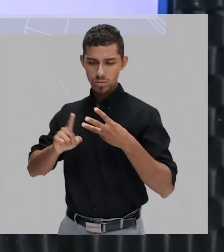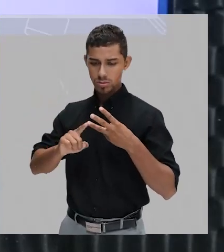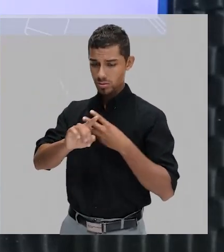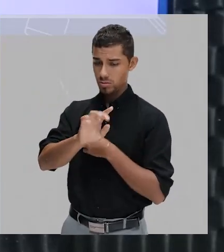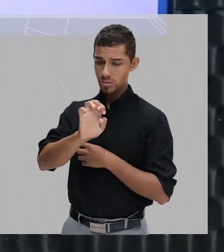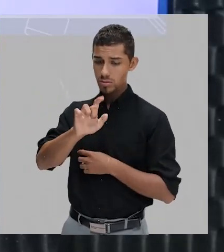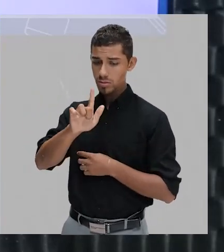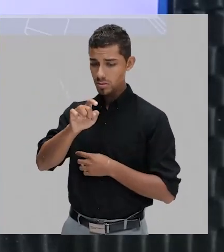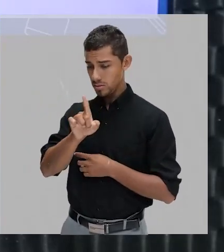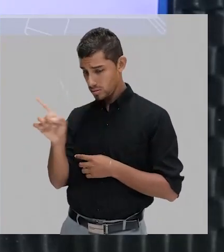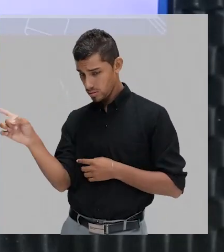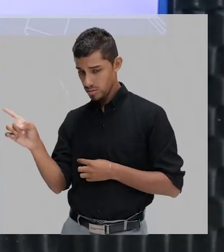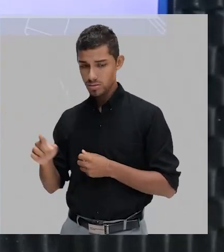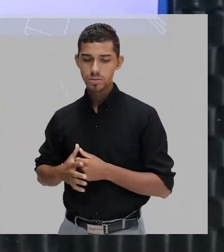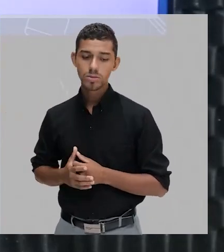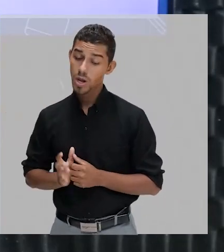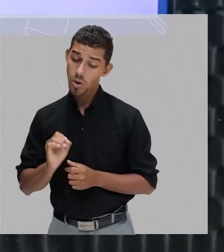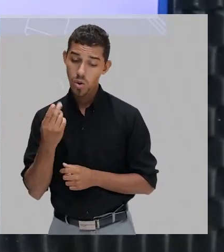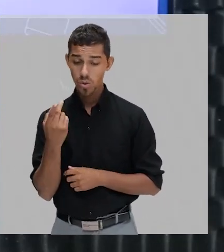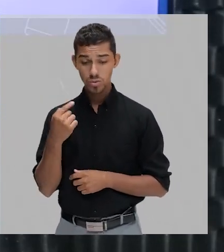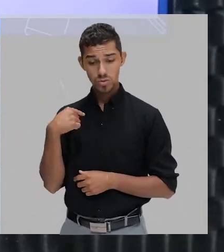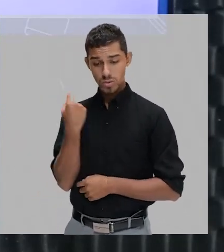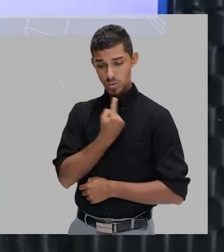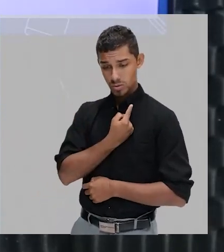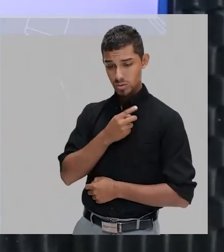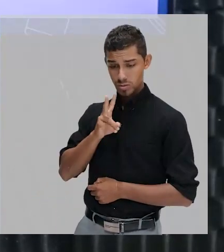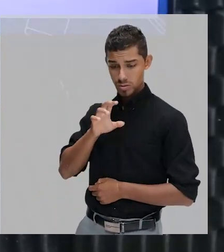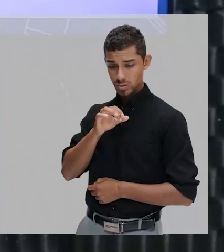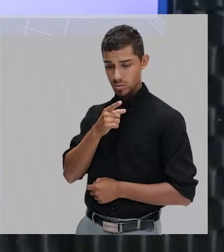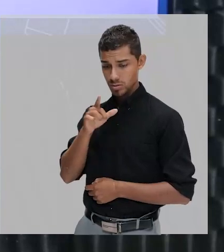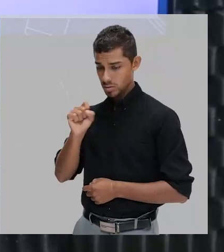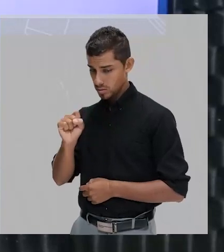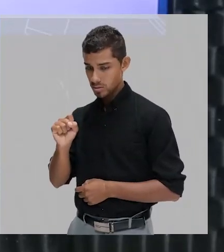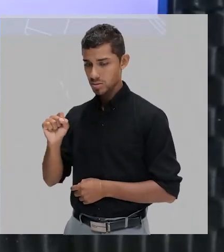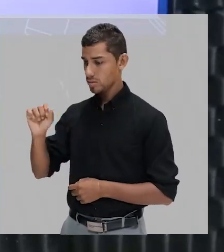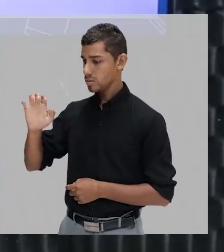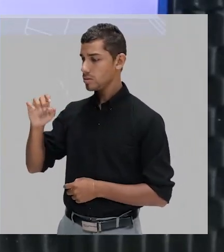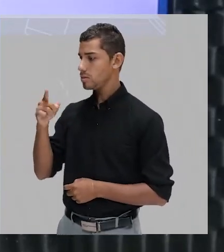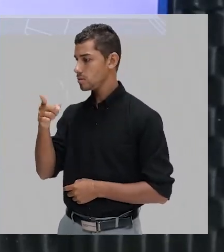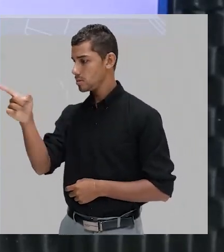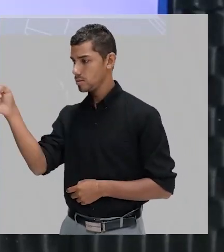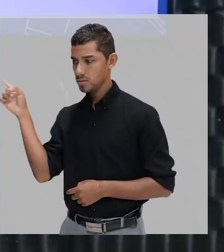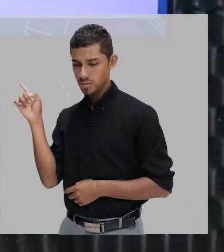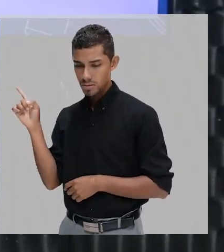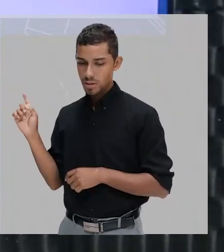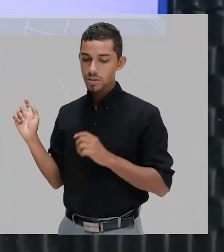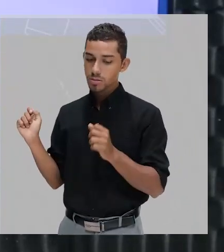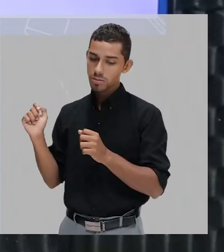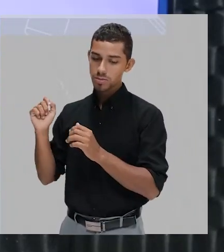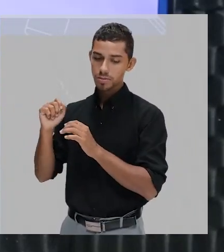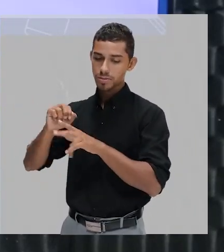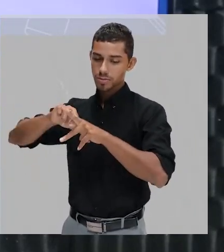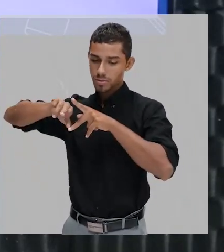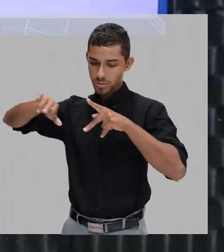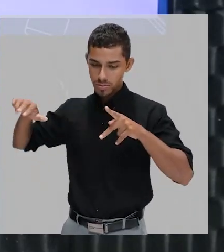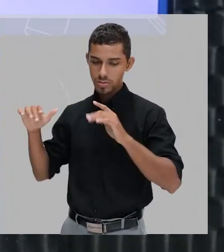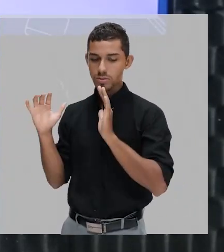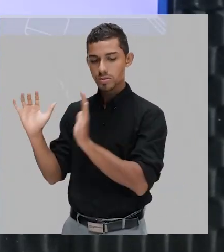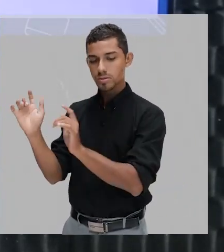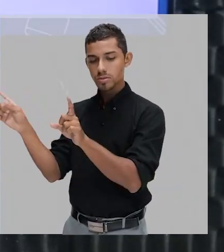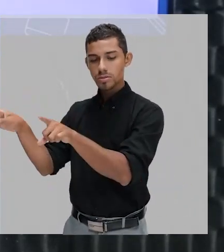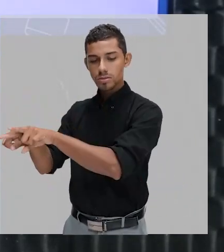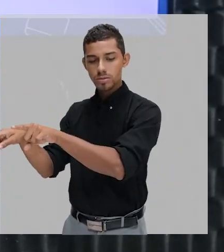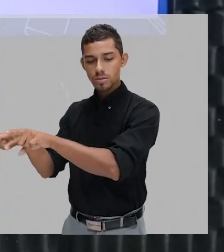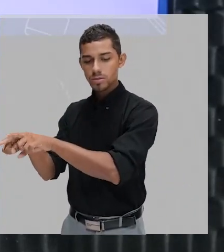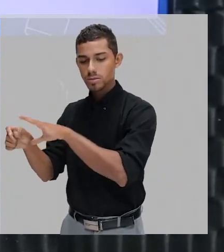no singular, ou nós, vós, eles, no plural. Ele tem o uso frequente das figuras de linguagem. Nós vamos ter uma